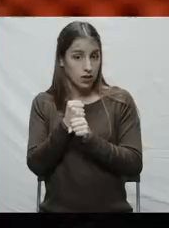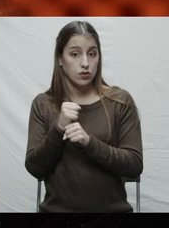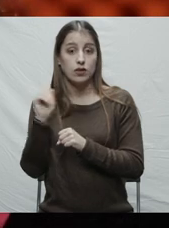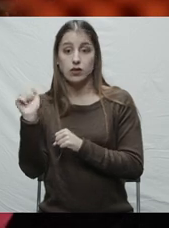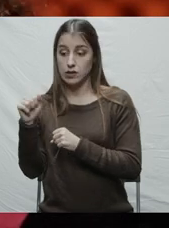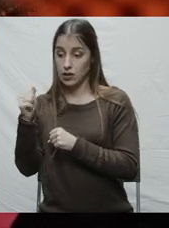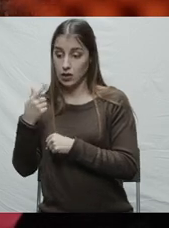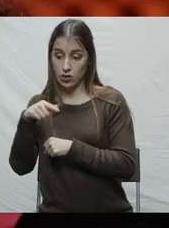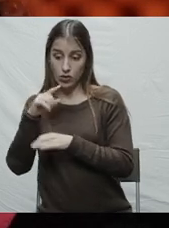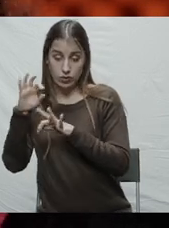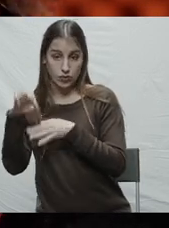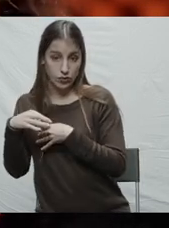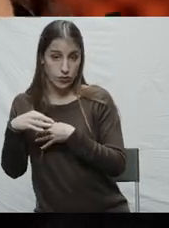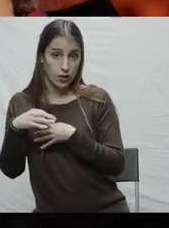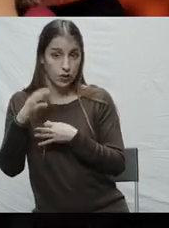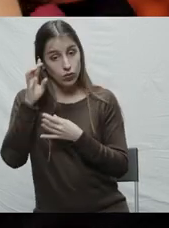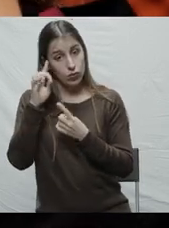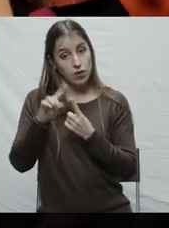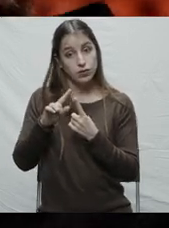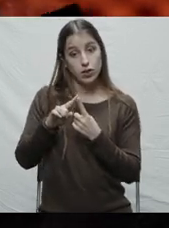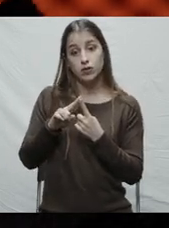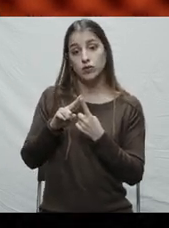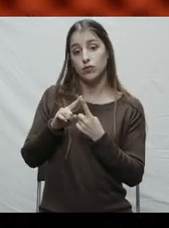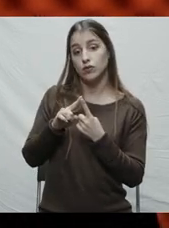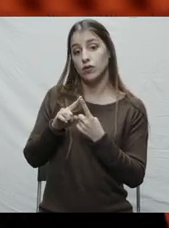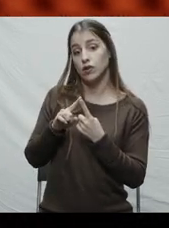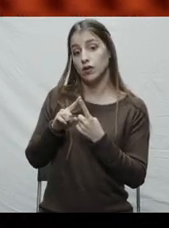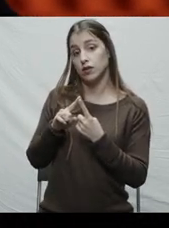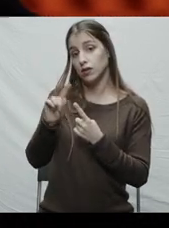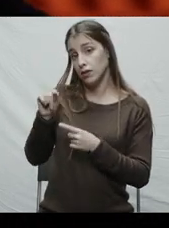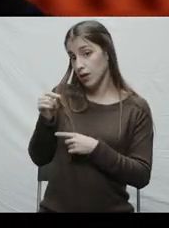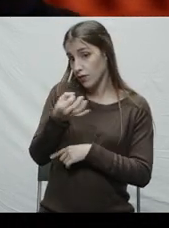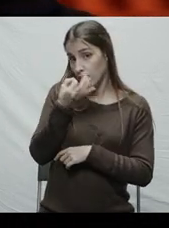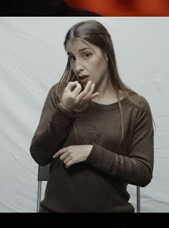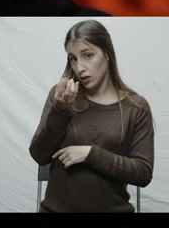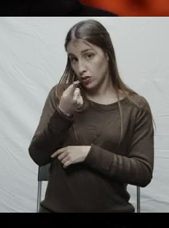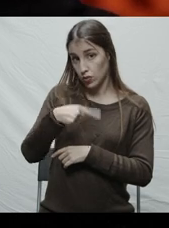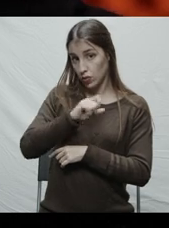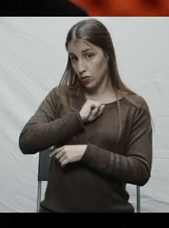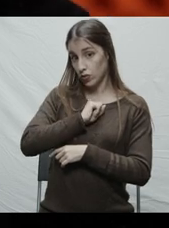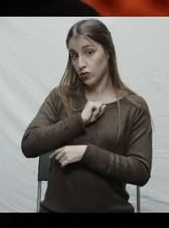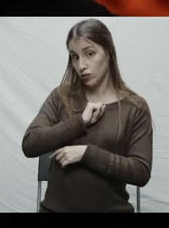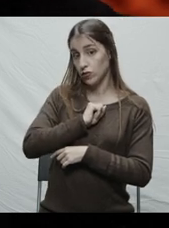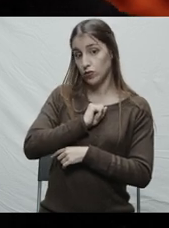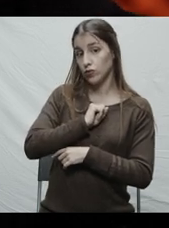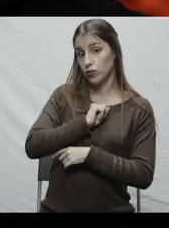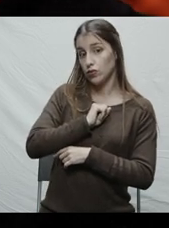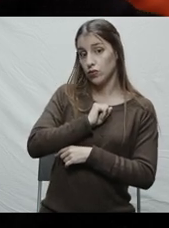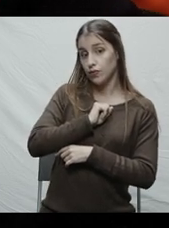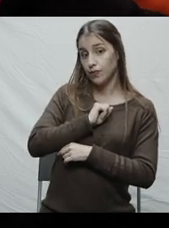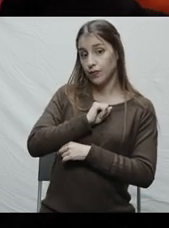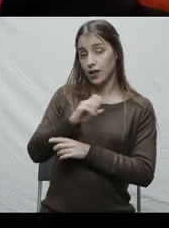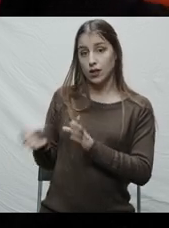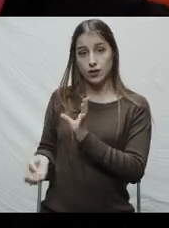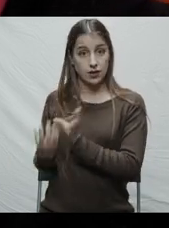agregam. para nós, no fim, a criação não é o objeto que sai, também fala connosco, porque